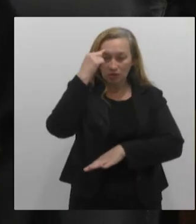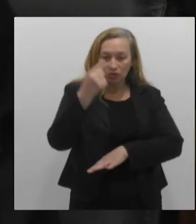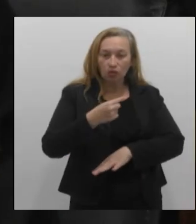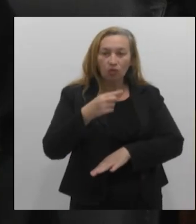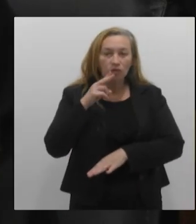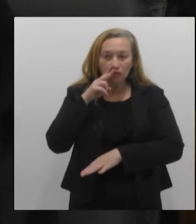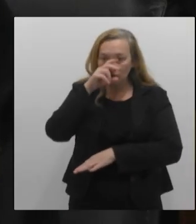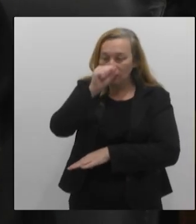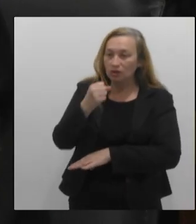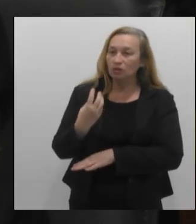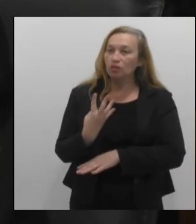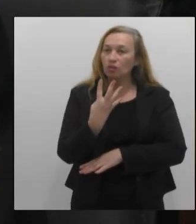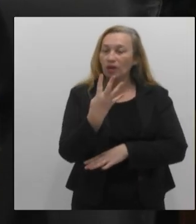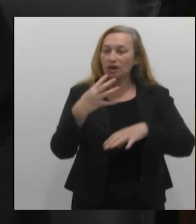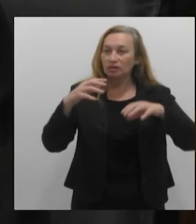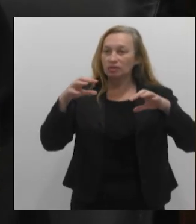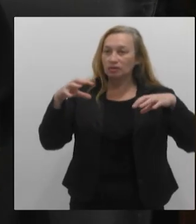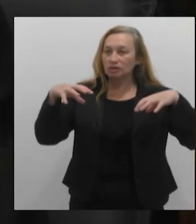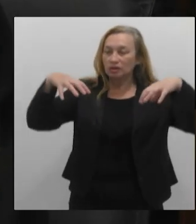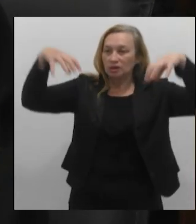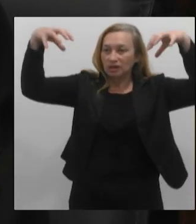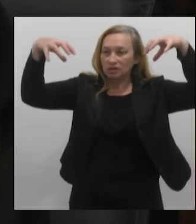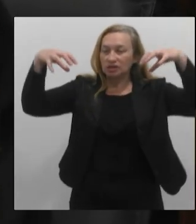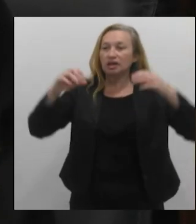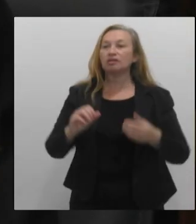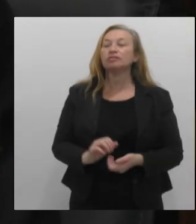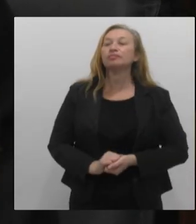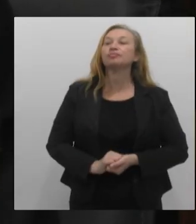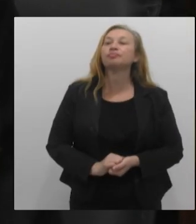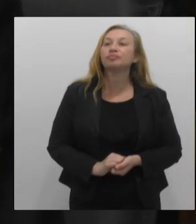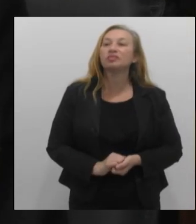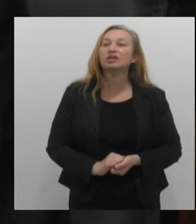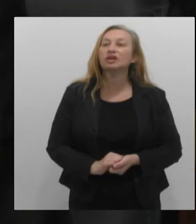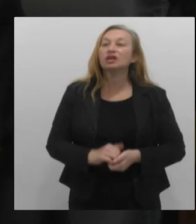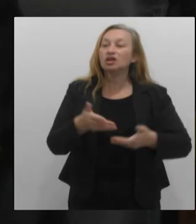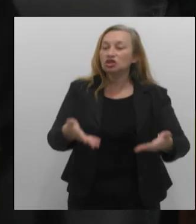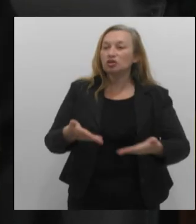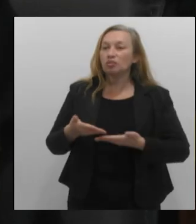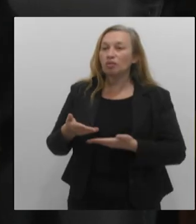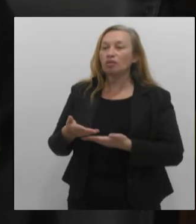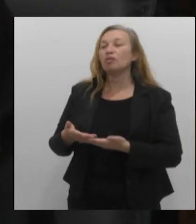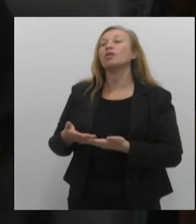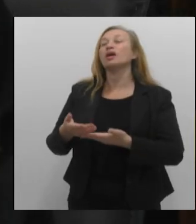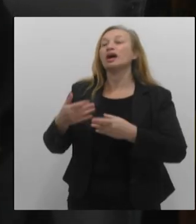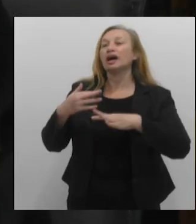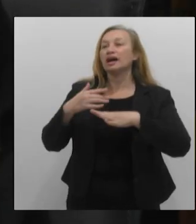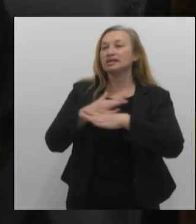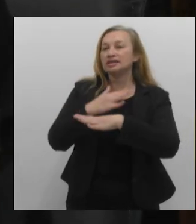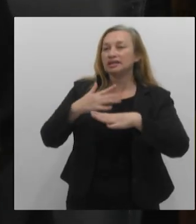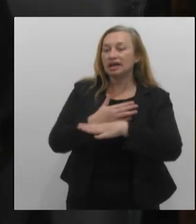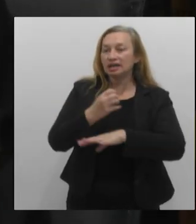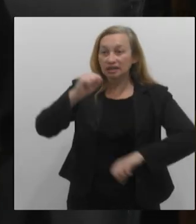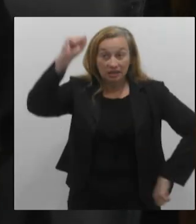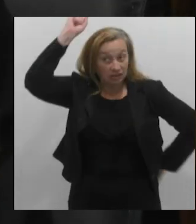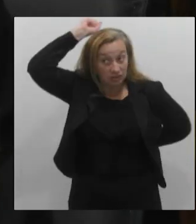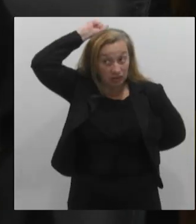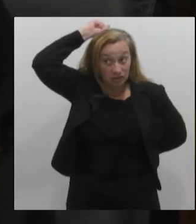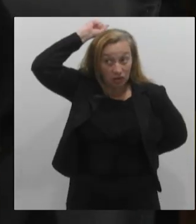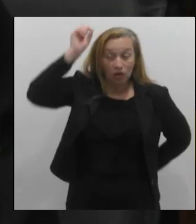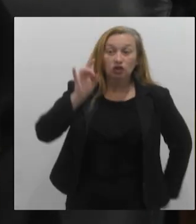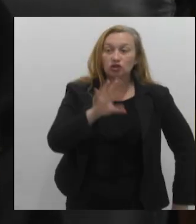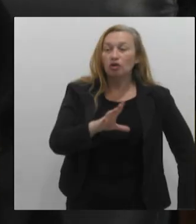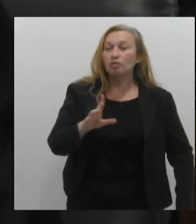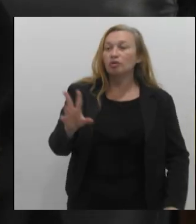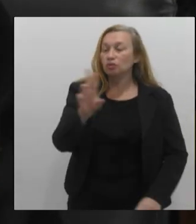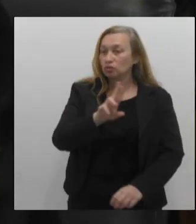4 castelos e a barra ou entrada do rio com 2. Chamou a cidade de São Sebastião, não só por ser o nome do seu